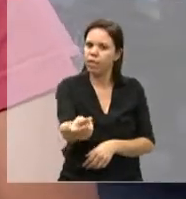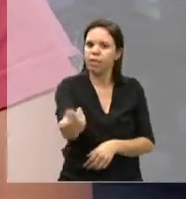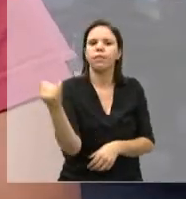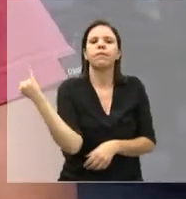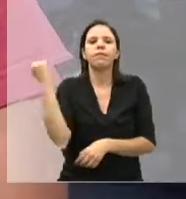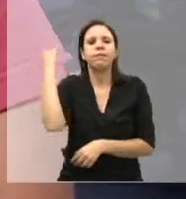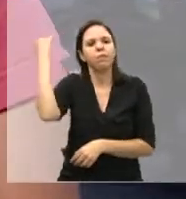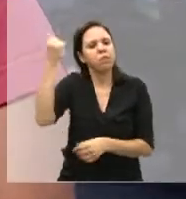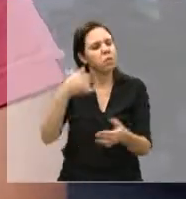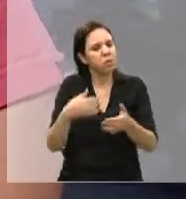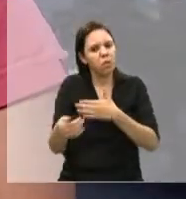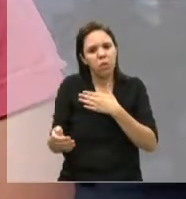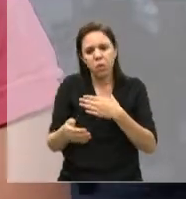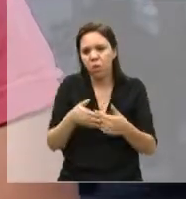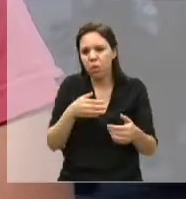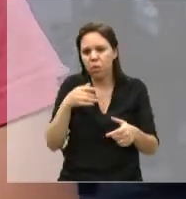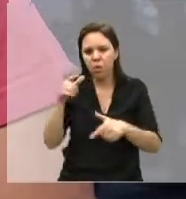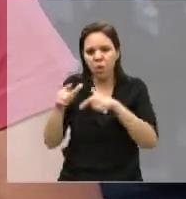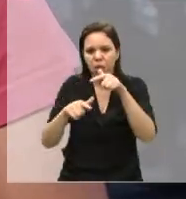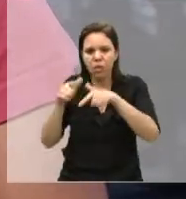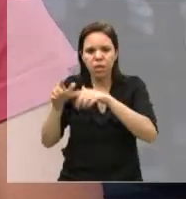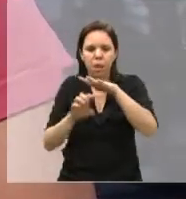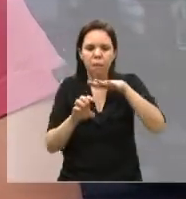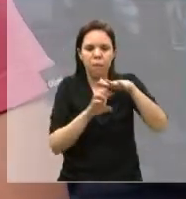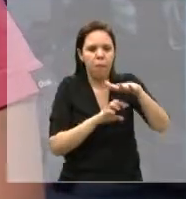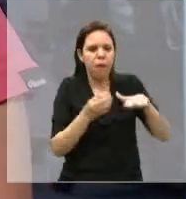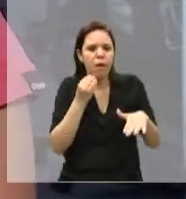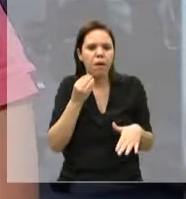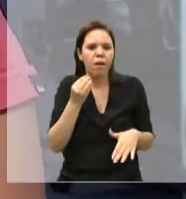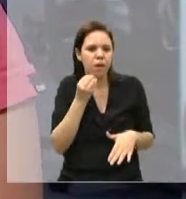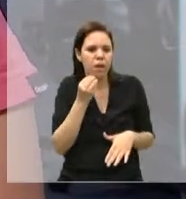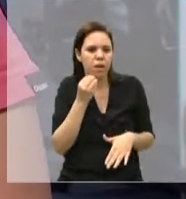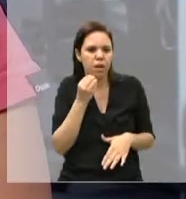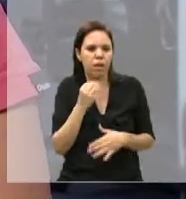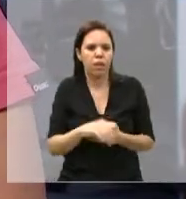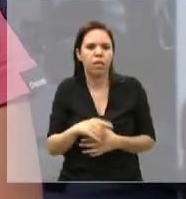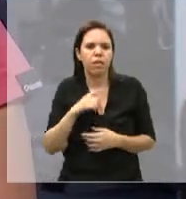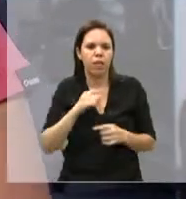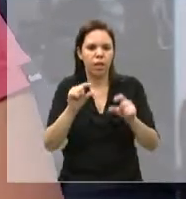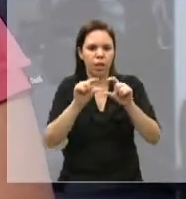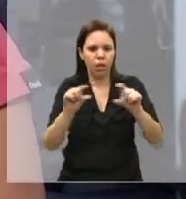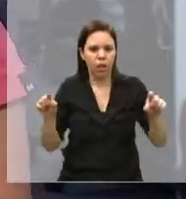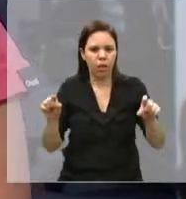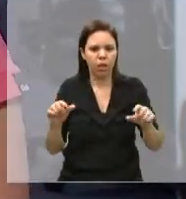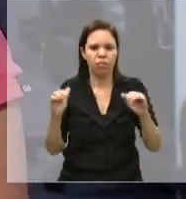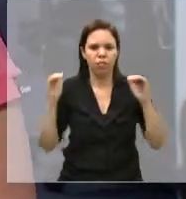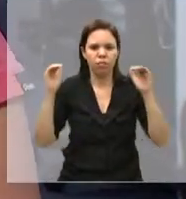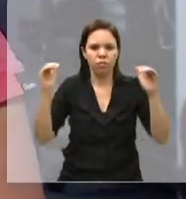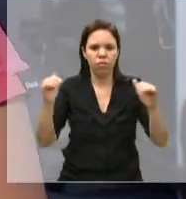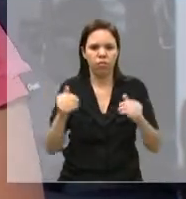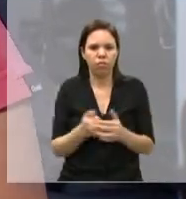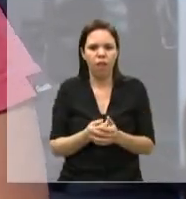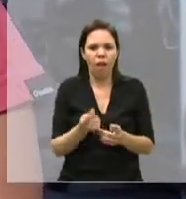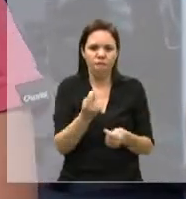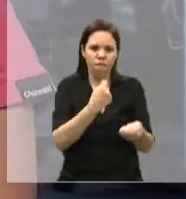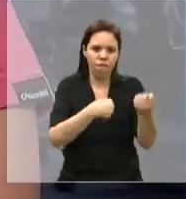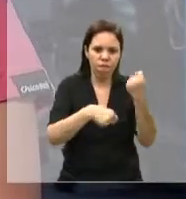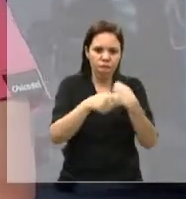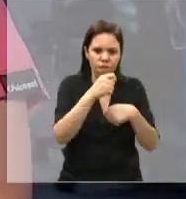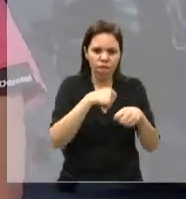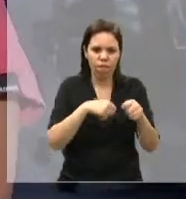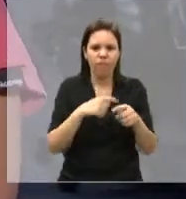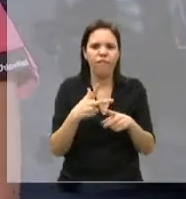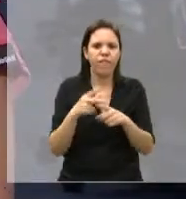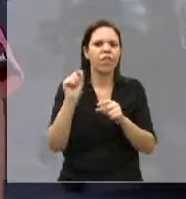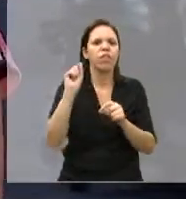importante para qualquer mercado hoje em dia. Então, nosso CEO tem uma frase bem poderosa, que no mundo dos negócios, vence o